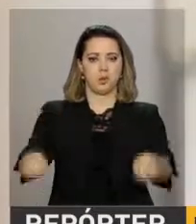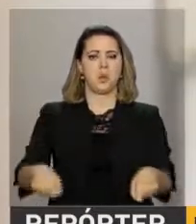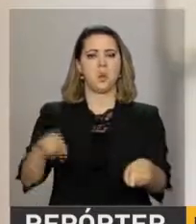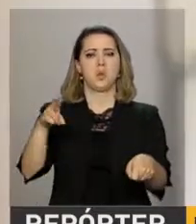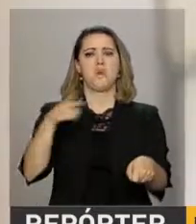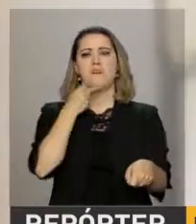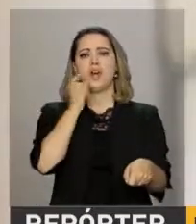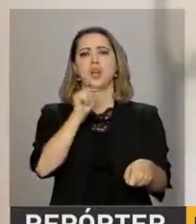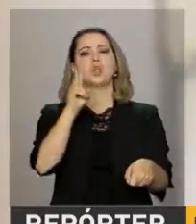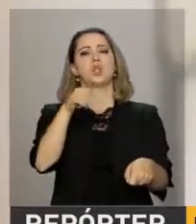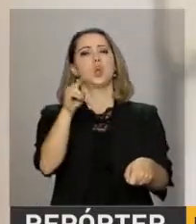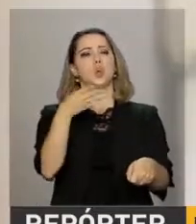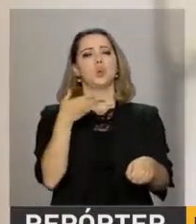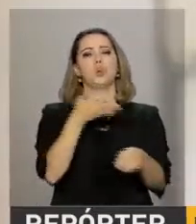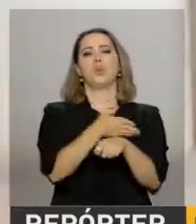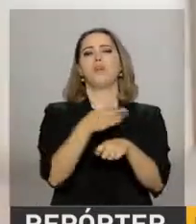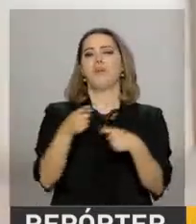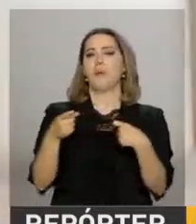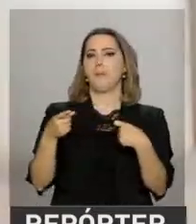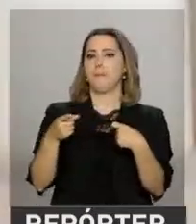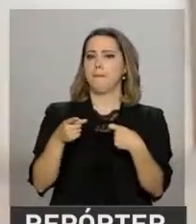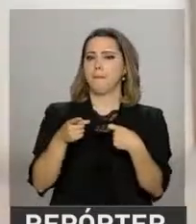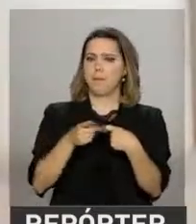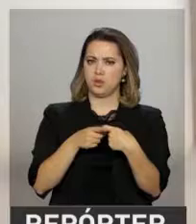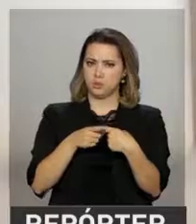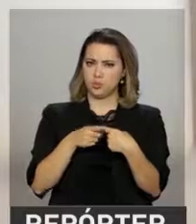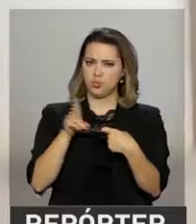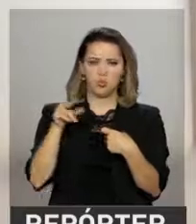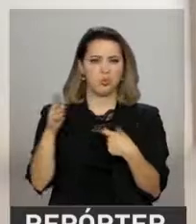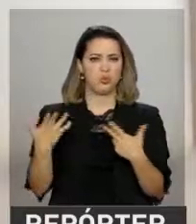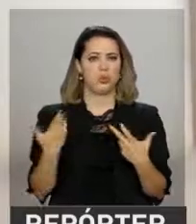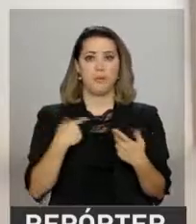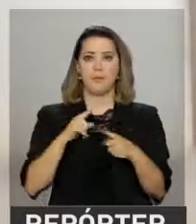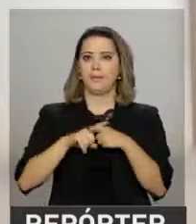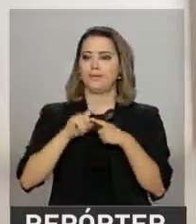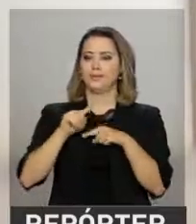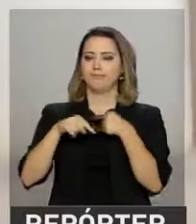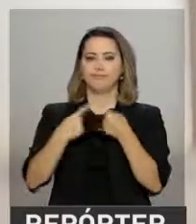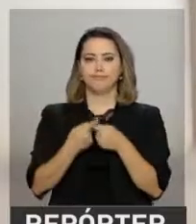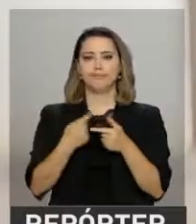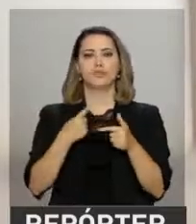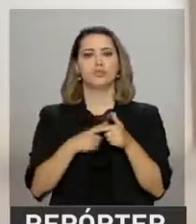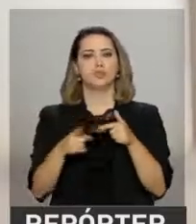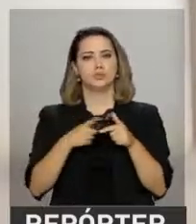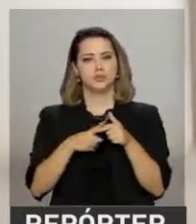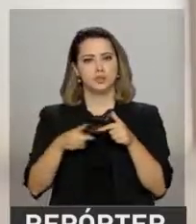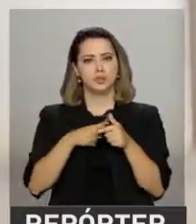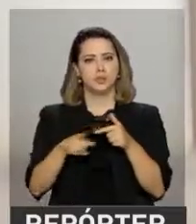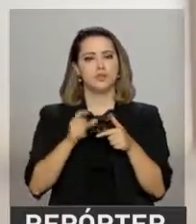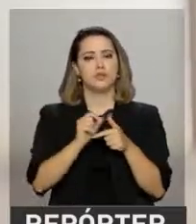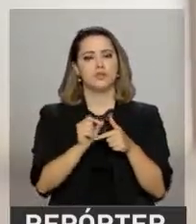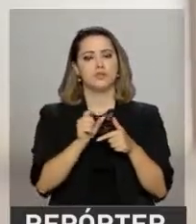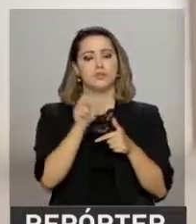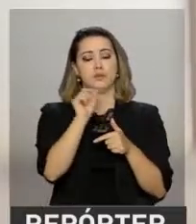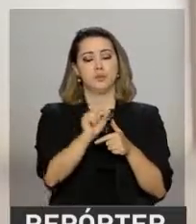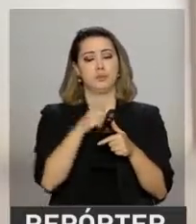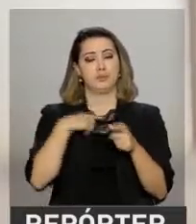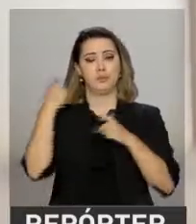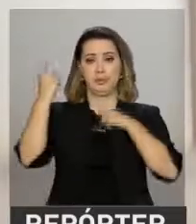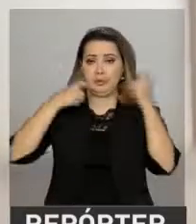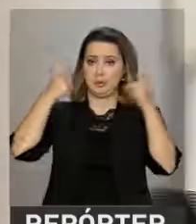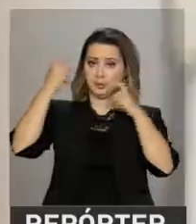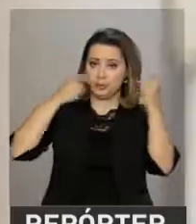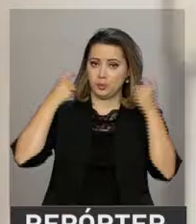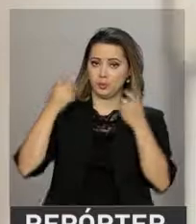foi de muito ao médico só depois que teve problemas na próstata resolveu se preocupar mais com a